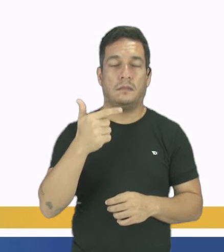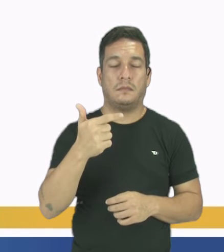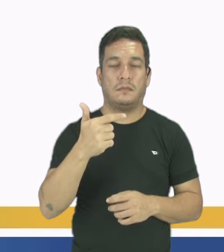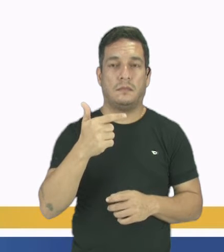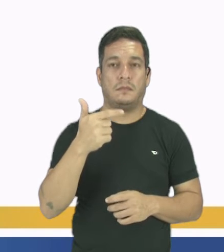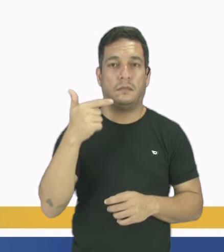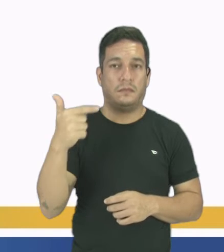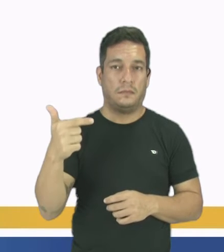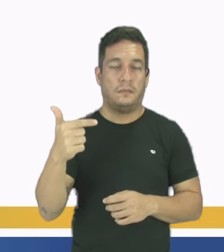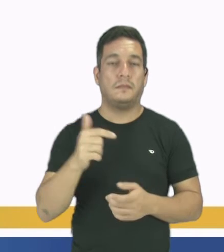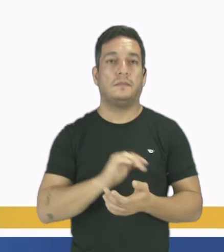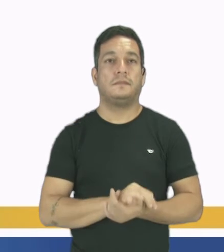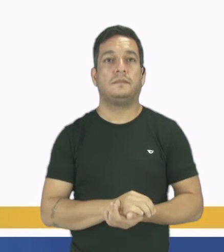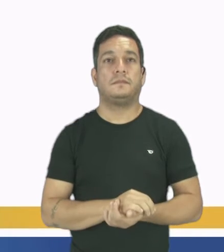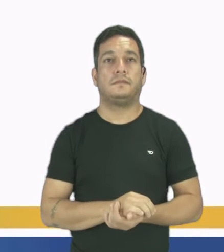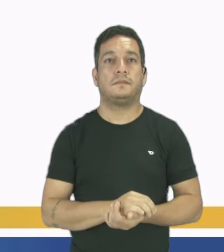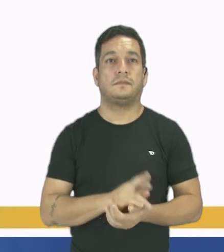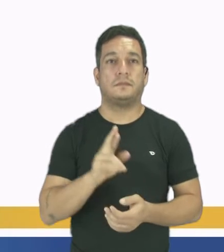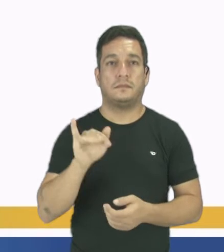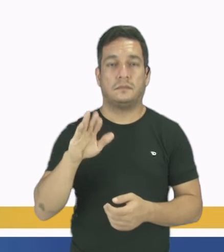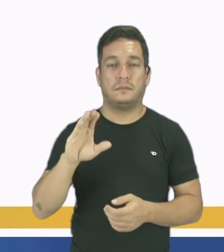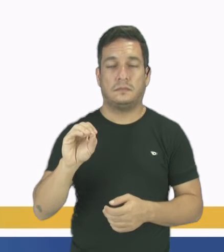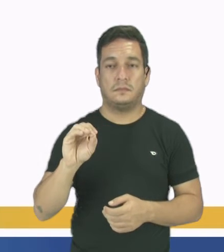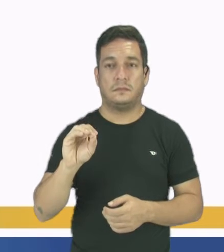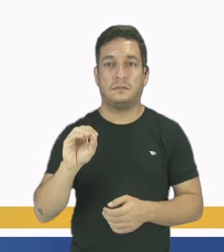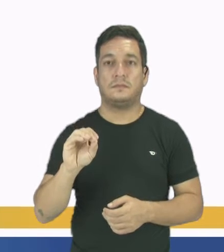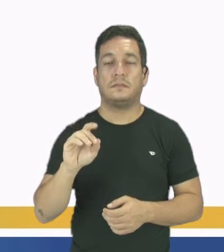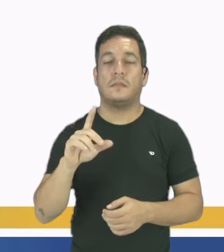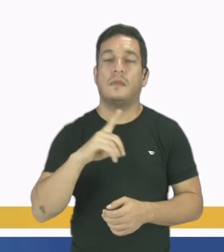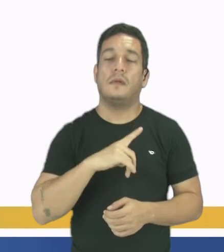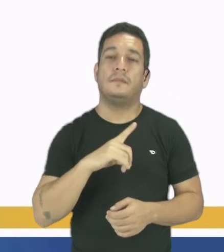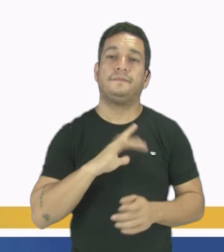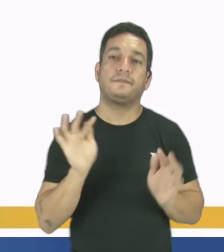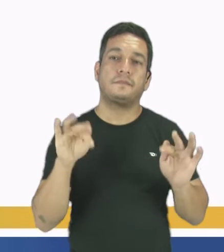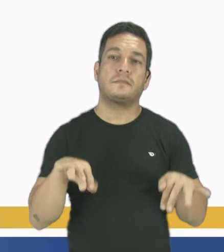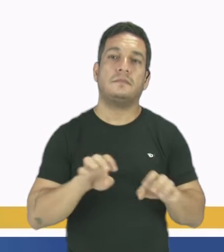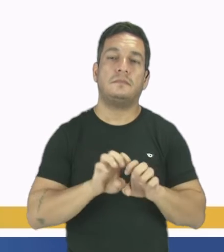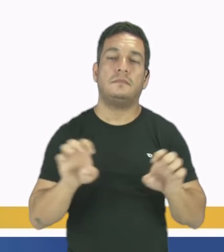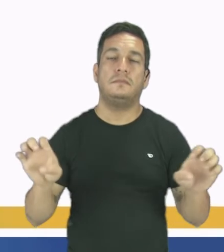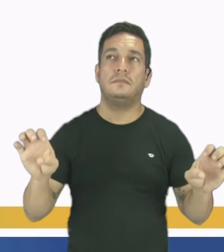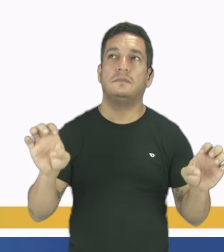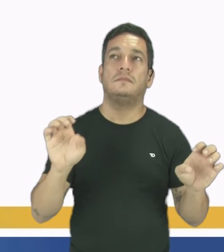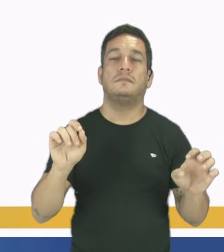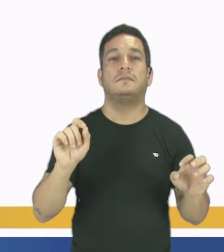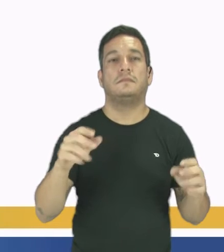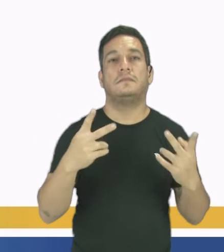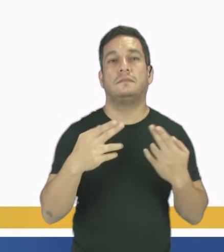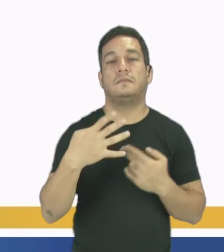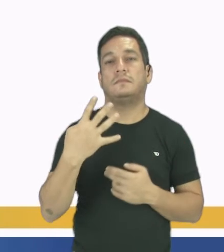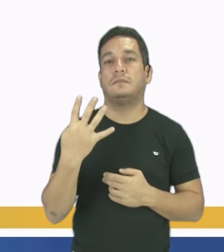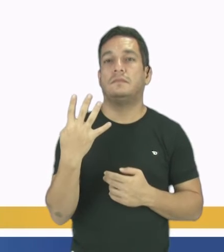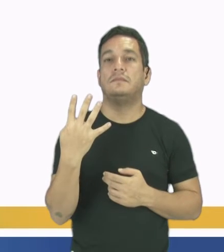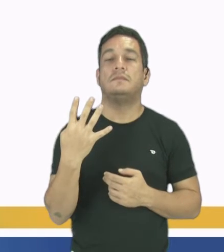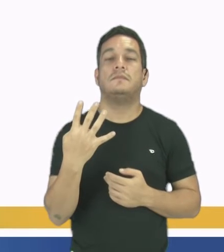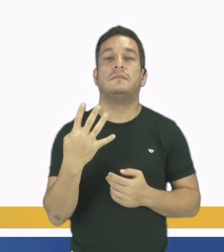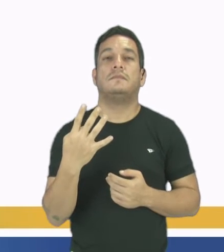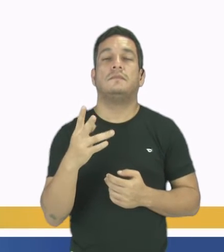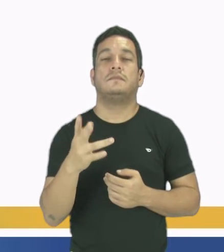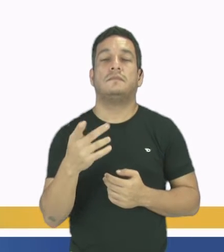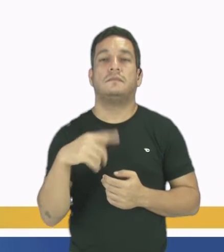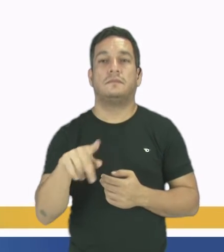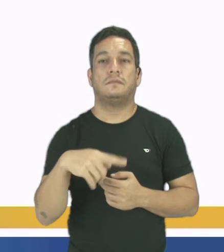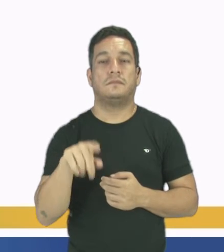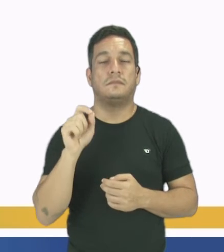2 e 2. E o nosso raio, que nós temos aí no final da equação, ela é igual a 4. E aí,